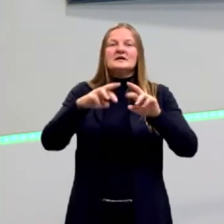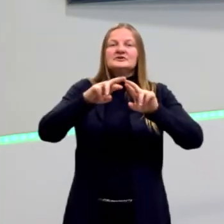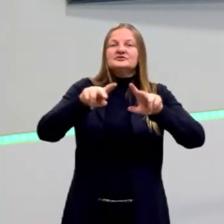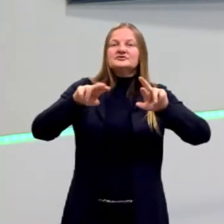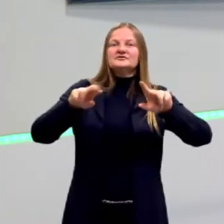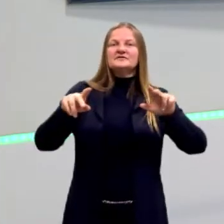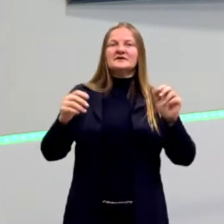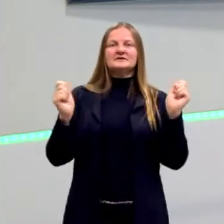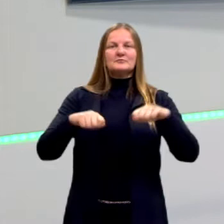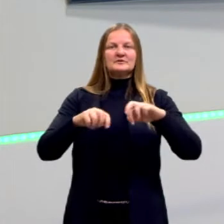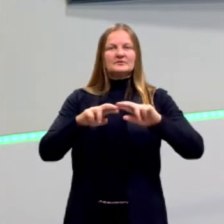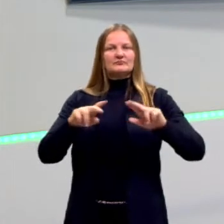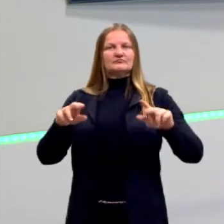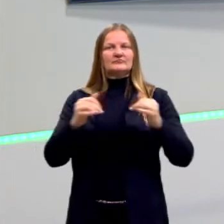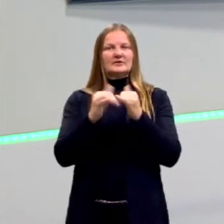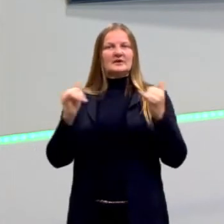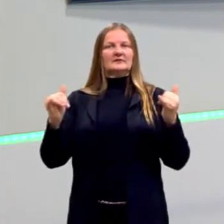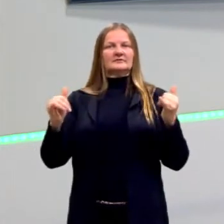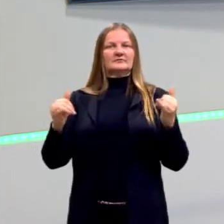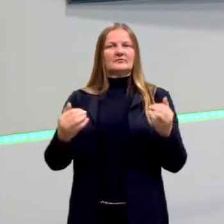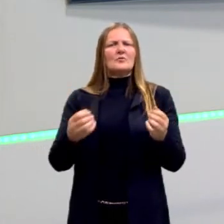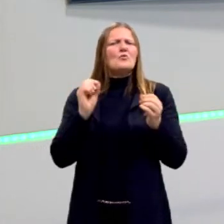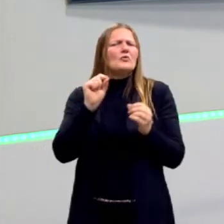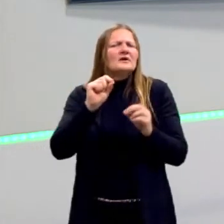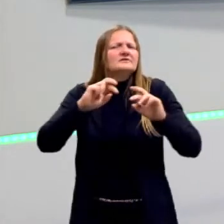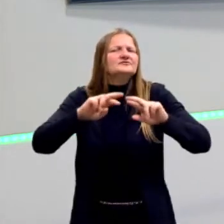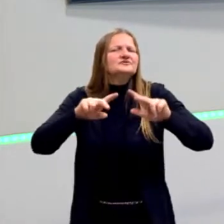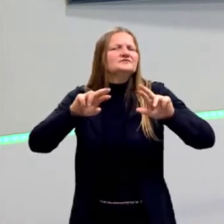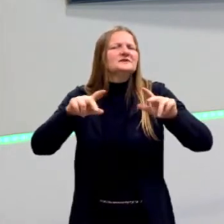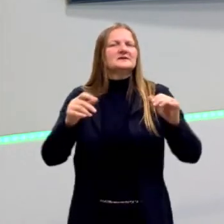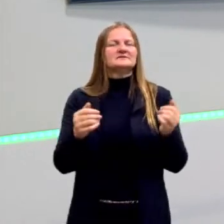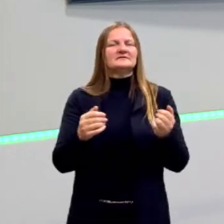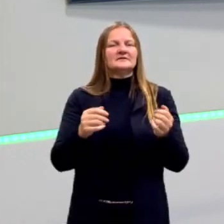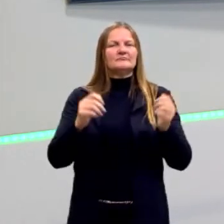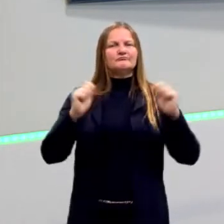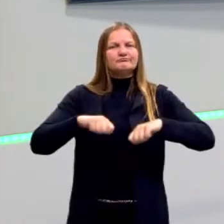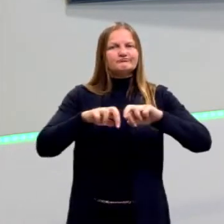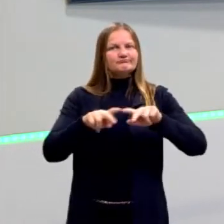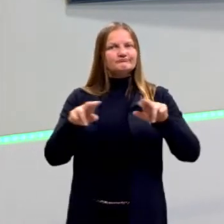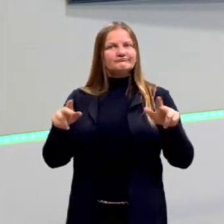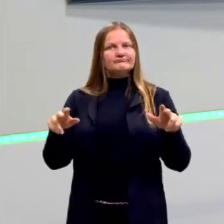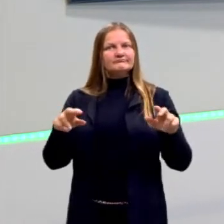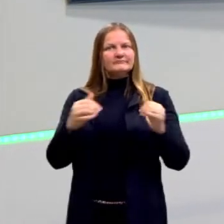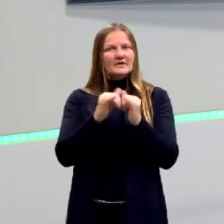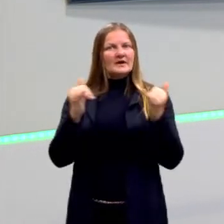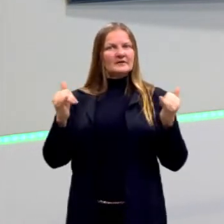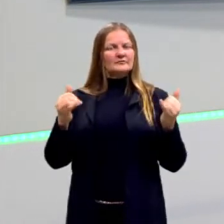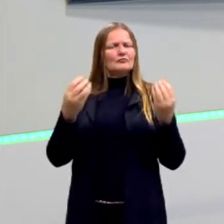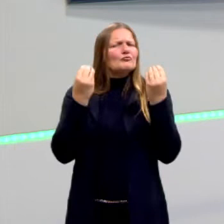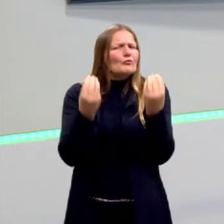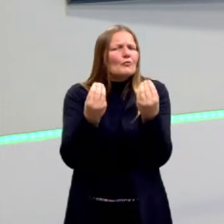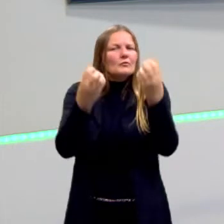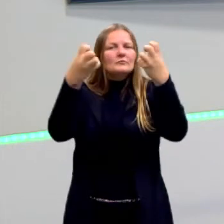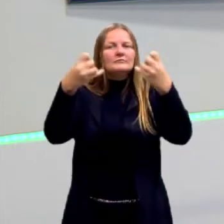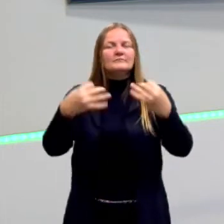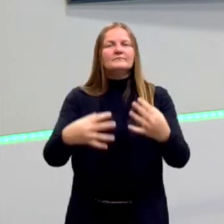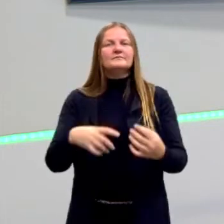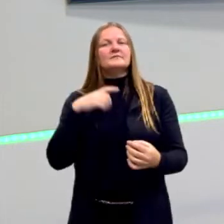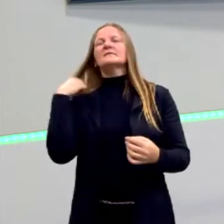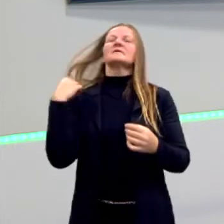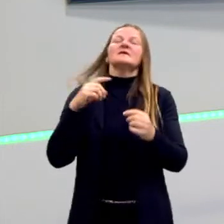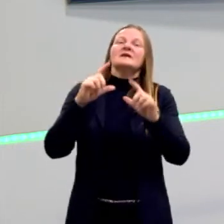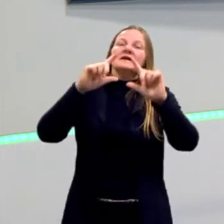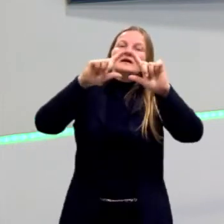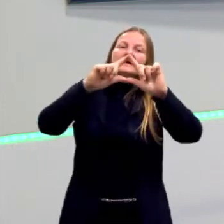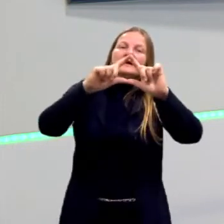diferença de potencial elétrico né sempre a gente fala de diferença geralmente aparece aquele aquele símbolo né